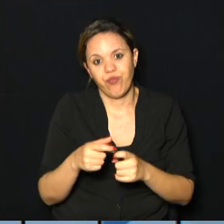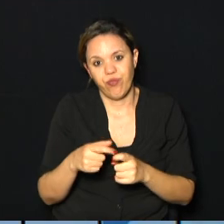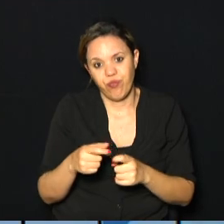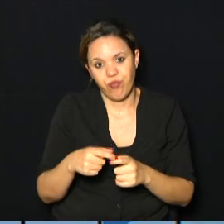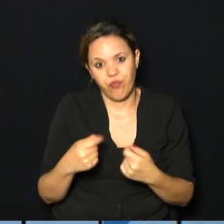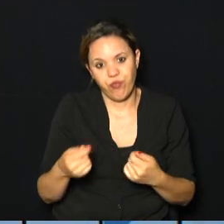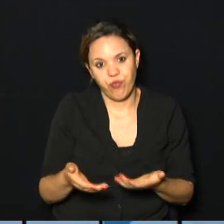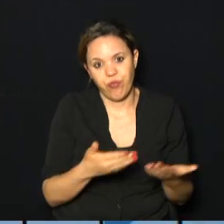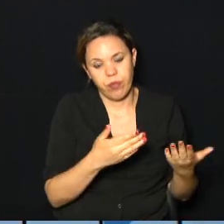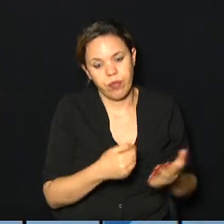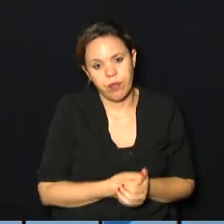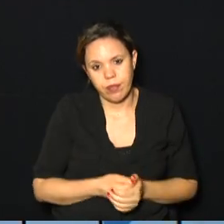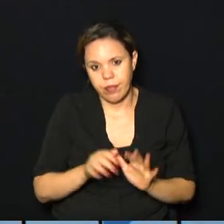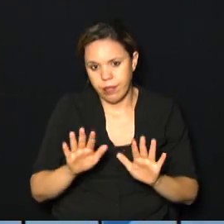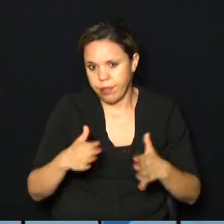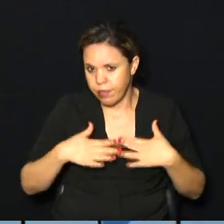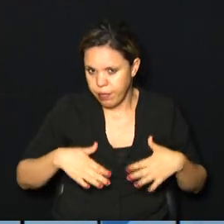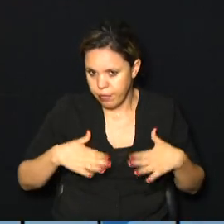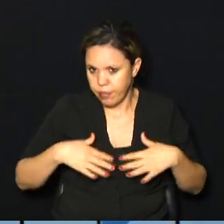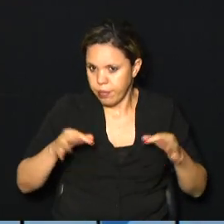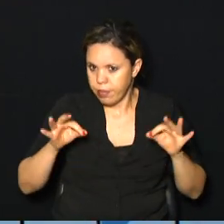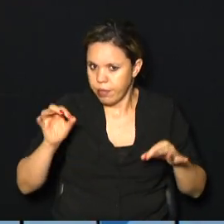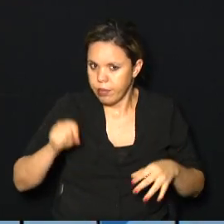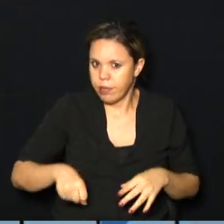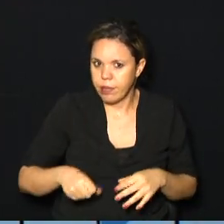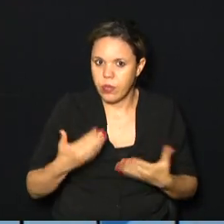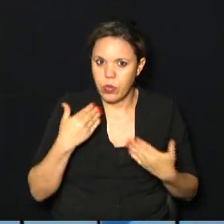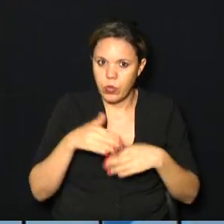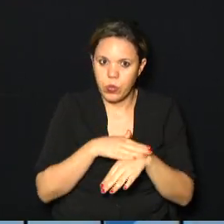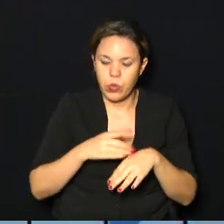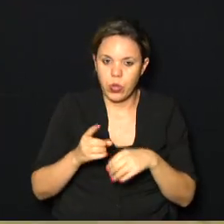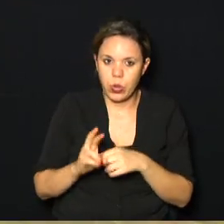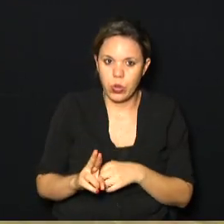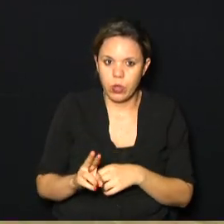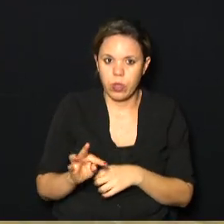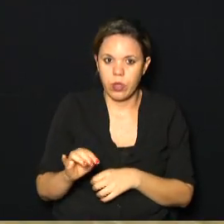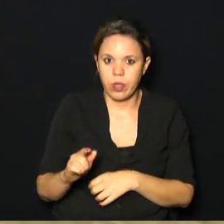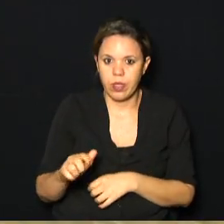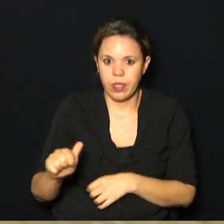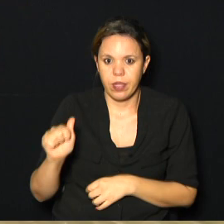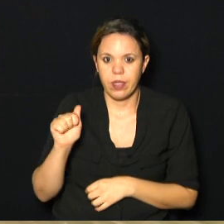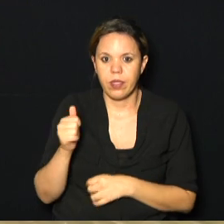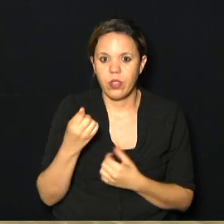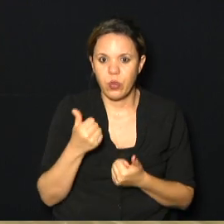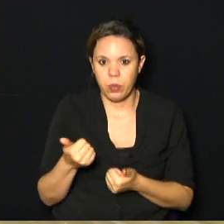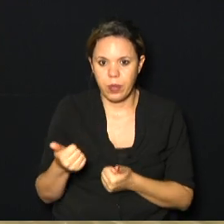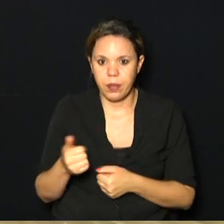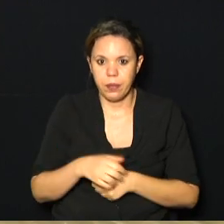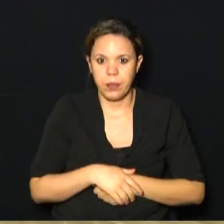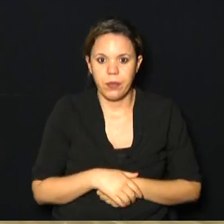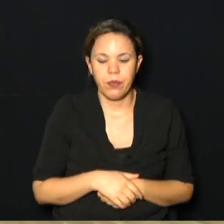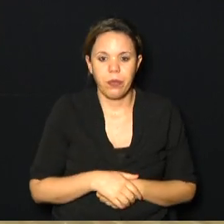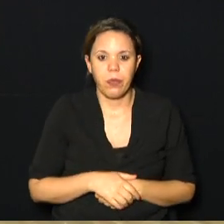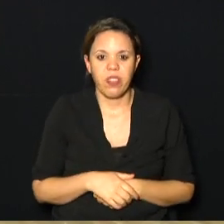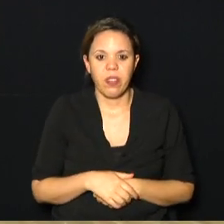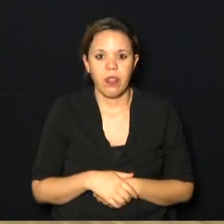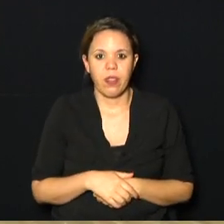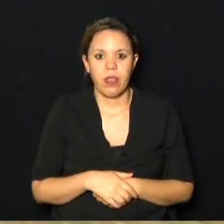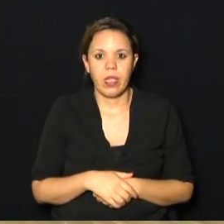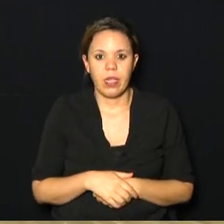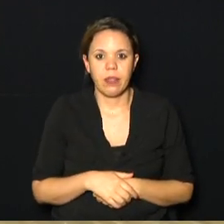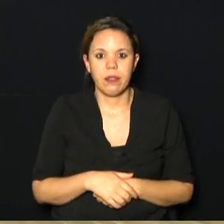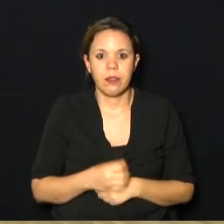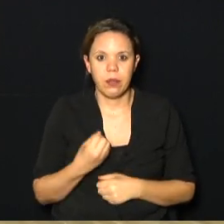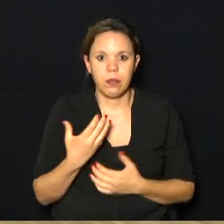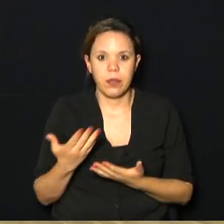na certa. Mas calma que tem jeito sim, porque eu vou conversar com a doutora Tiara. Tudo bem, doutora? Olá,